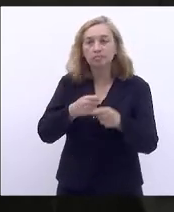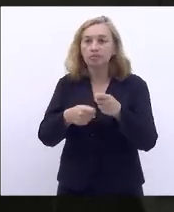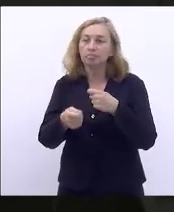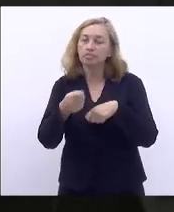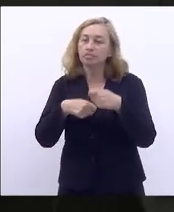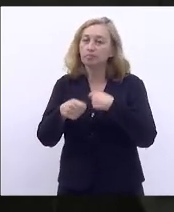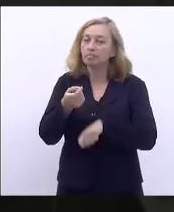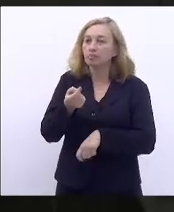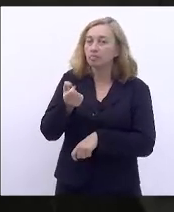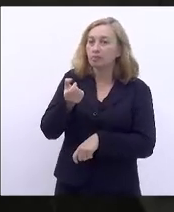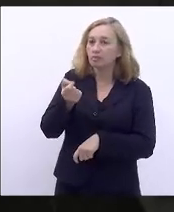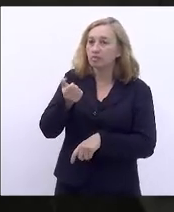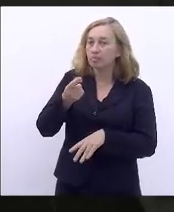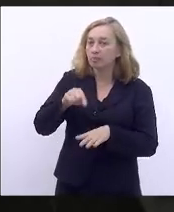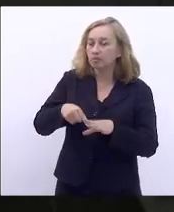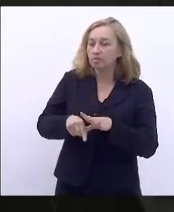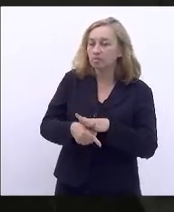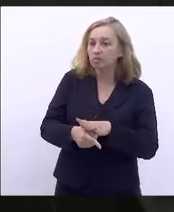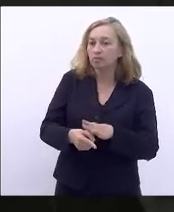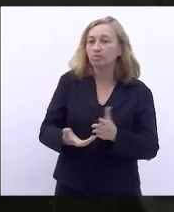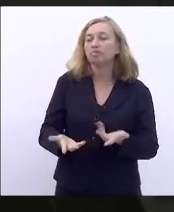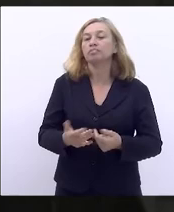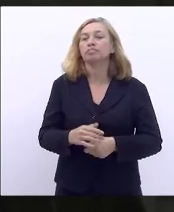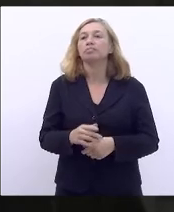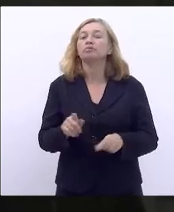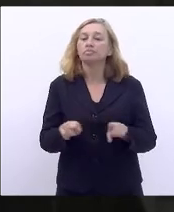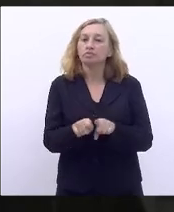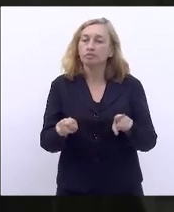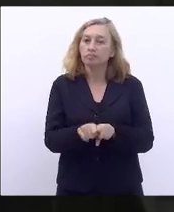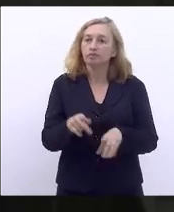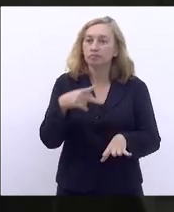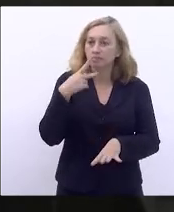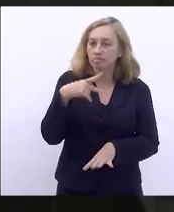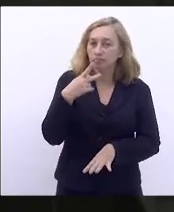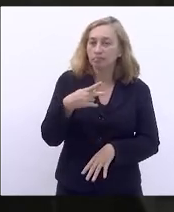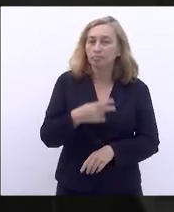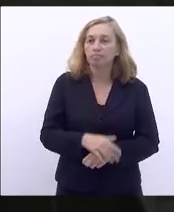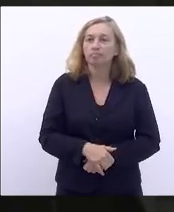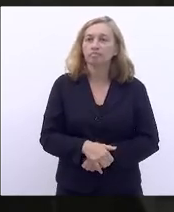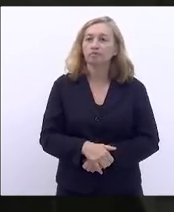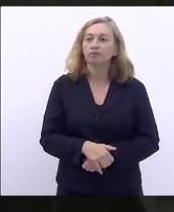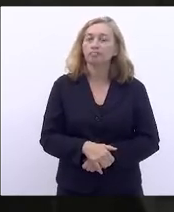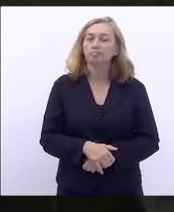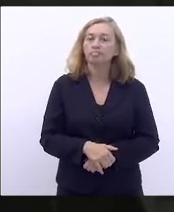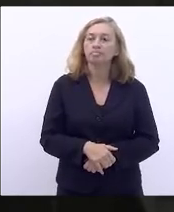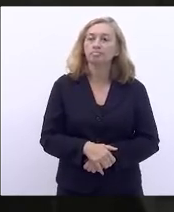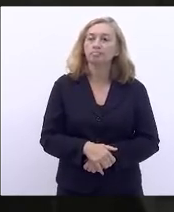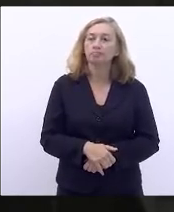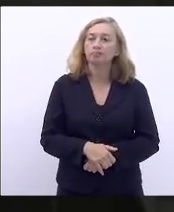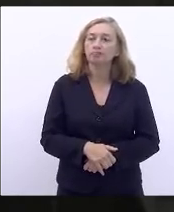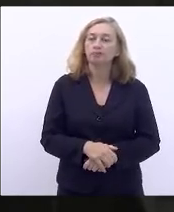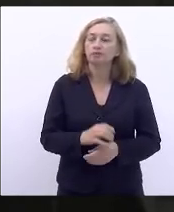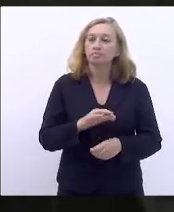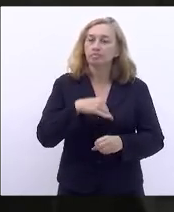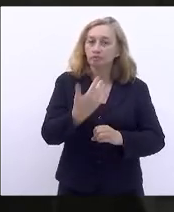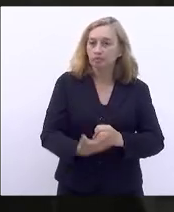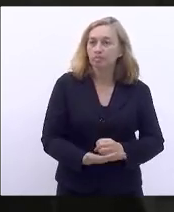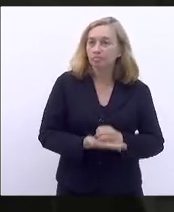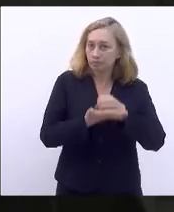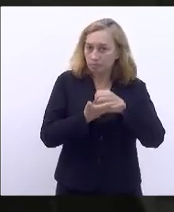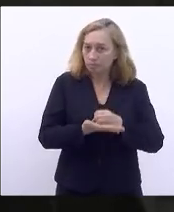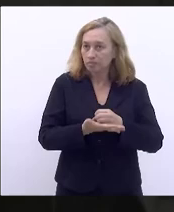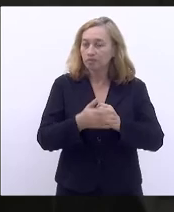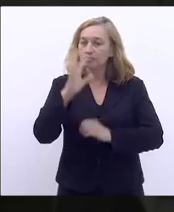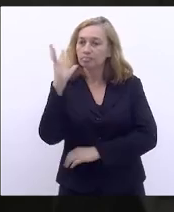pouco exploradas. Ele também, não é, faz essa abordagem sobre a questão da sustentabilidade do